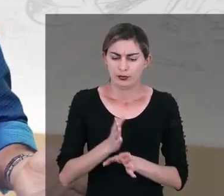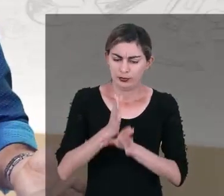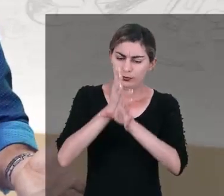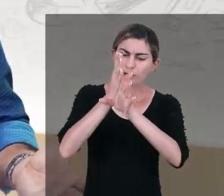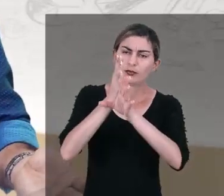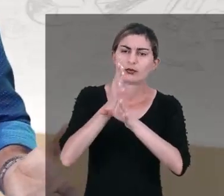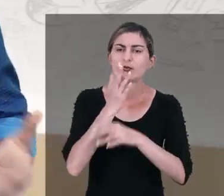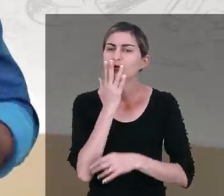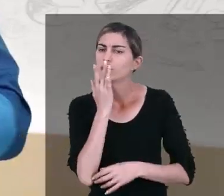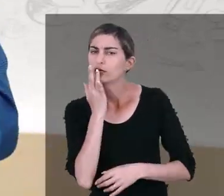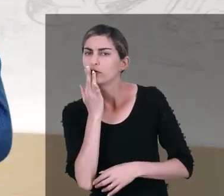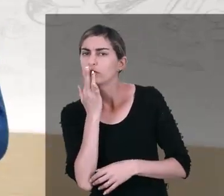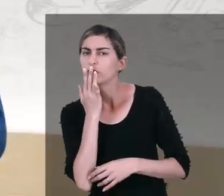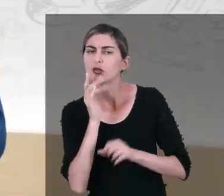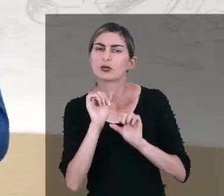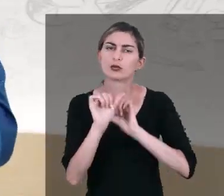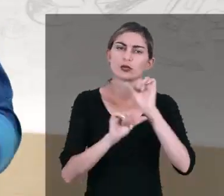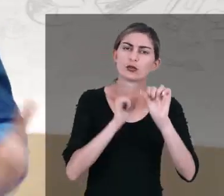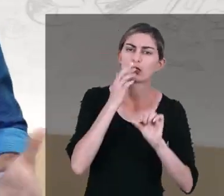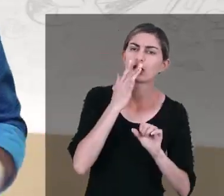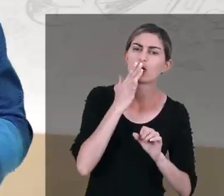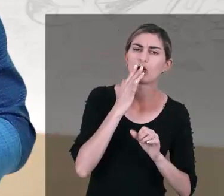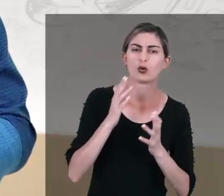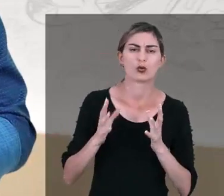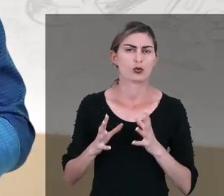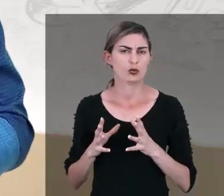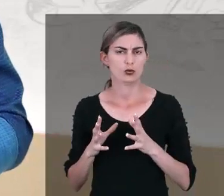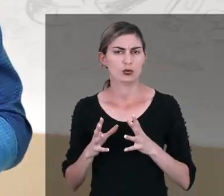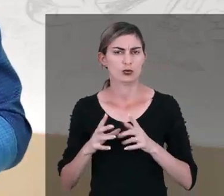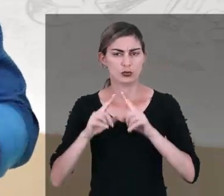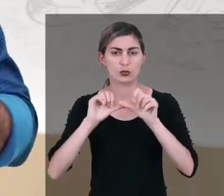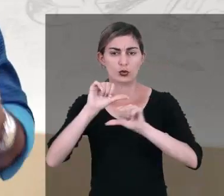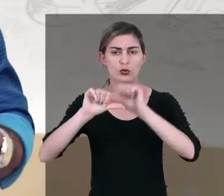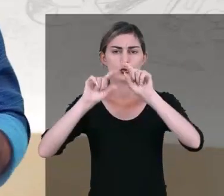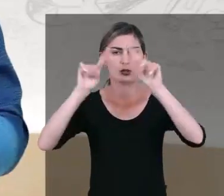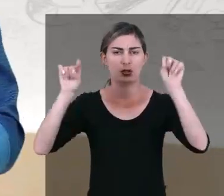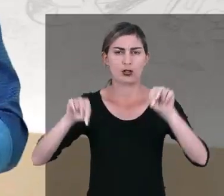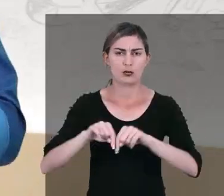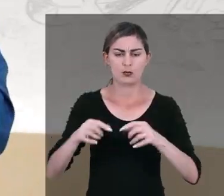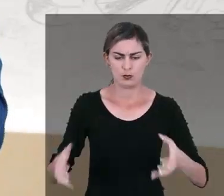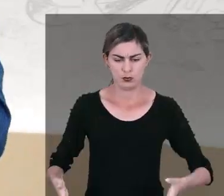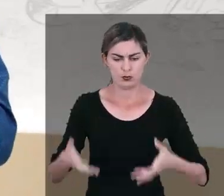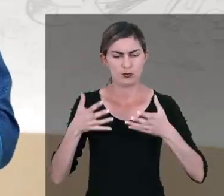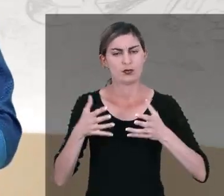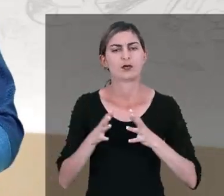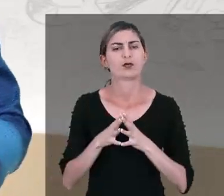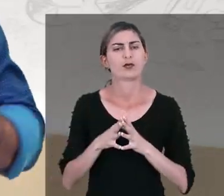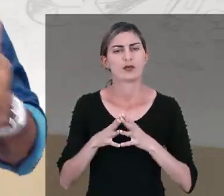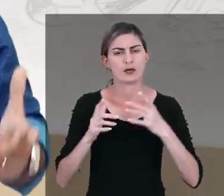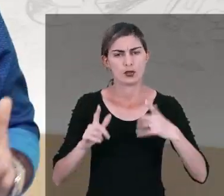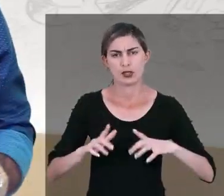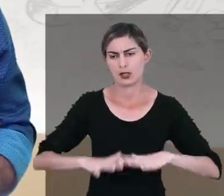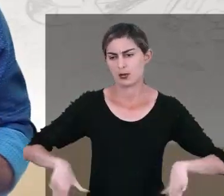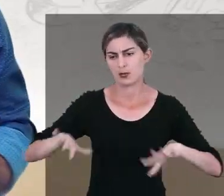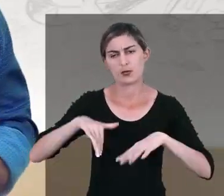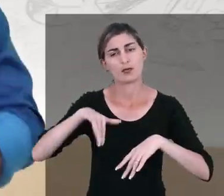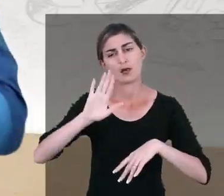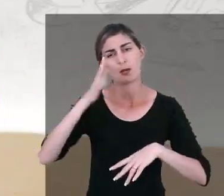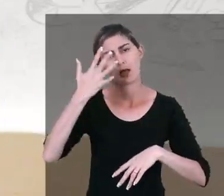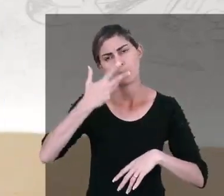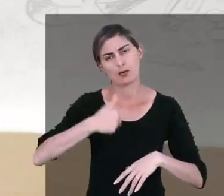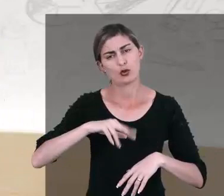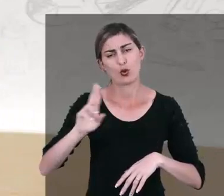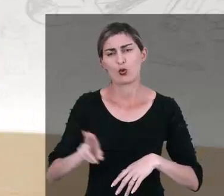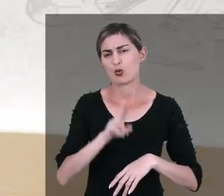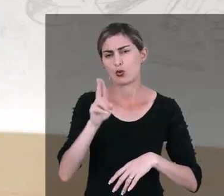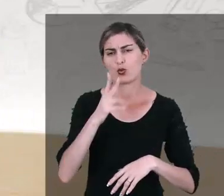concreto aparente e você modifica completamente o caráter daquele espaço. Torna ele rico, torna ele dinâmico, torna ele mais bonito. Ou você